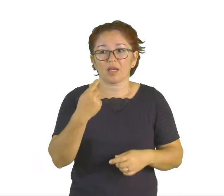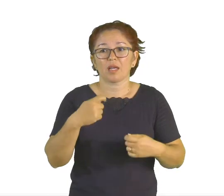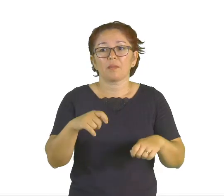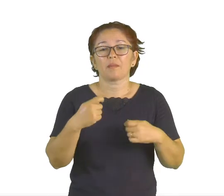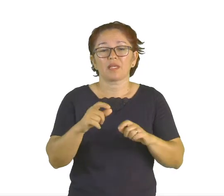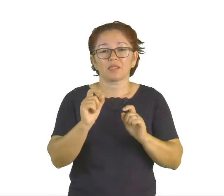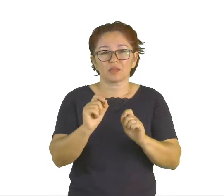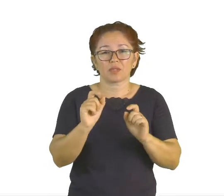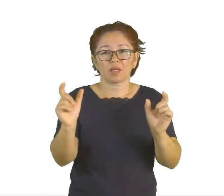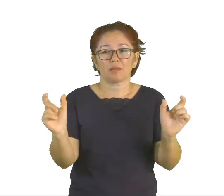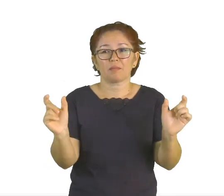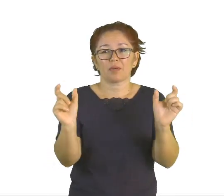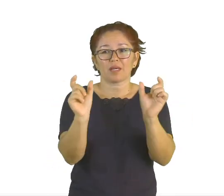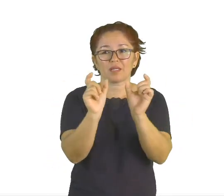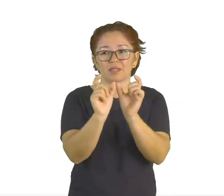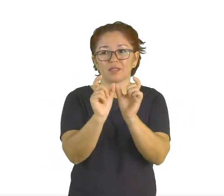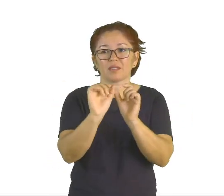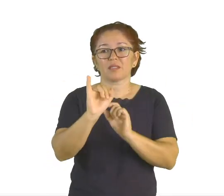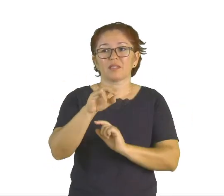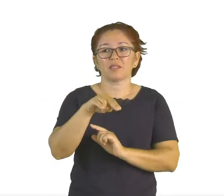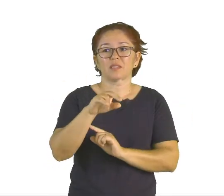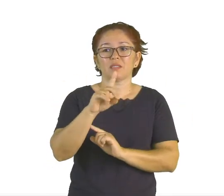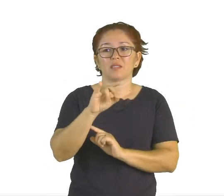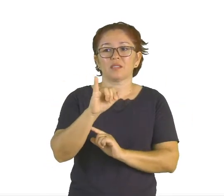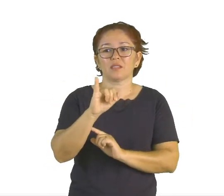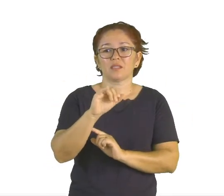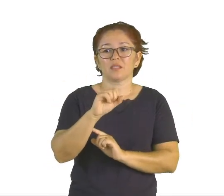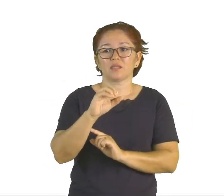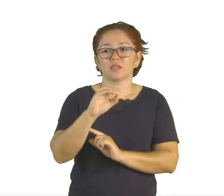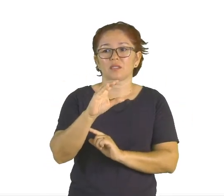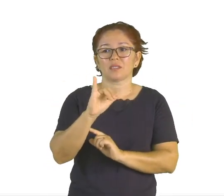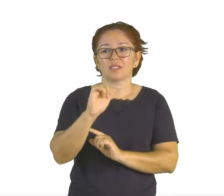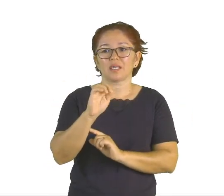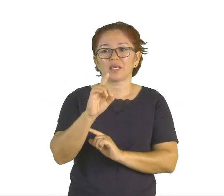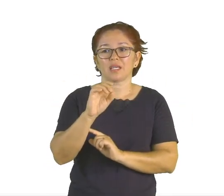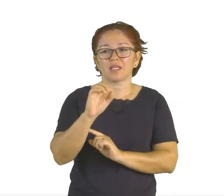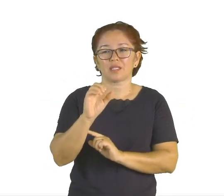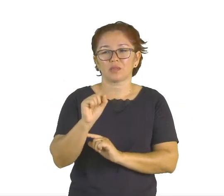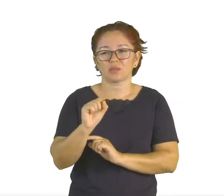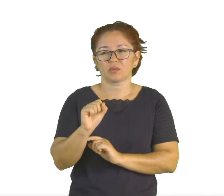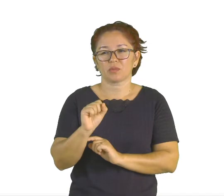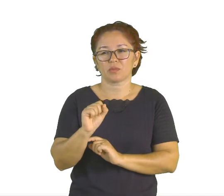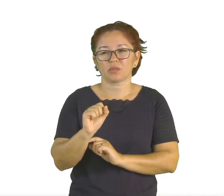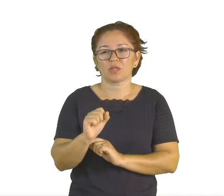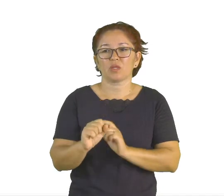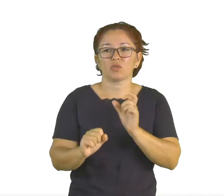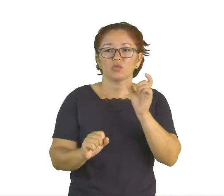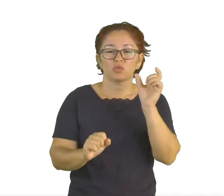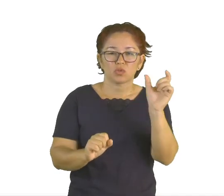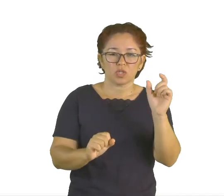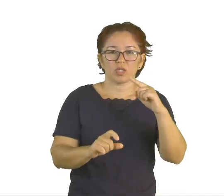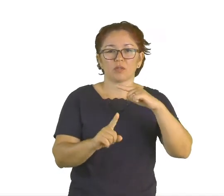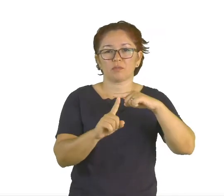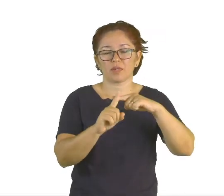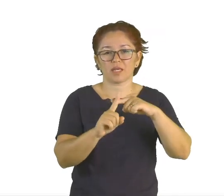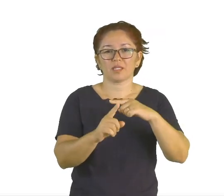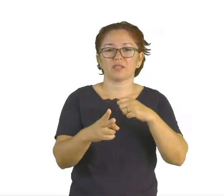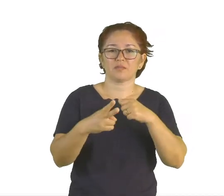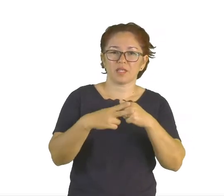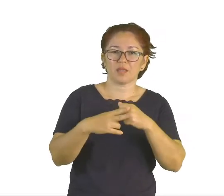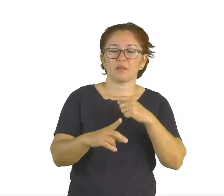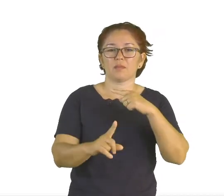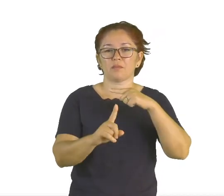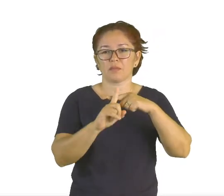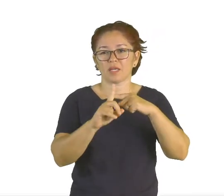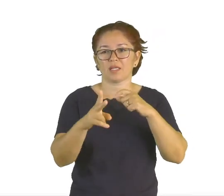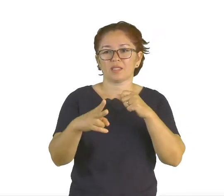indissociáveis. Quais são esses pares que tem aí? Ó, sujeito, verbo mais complemento. Então, são pares que a